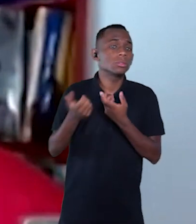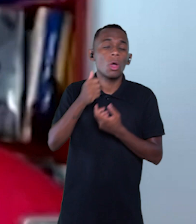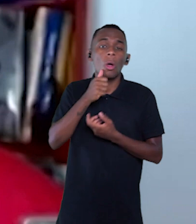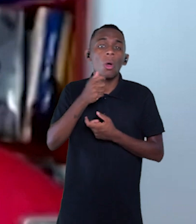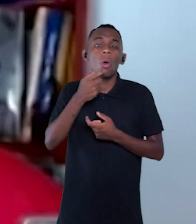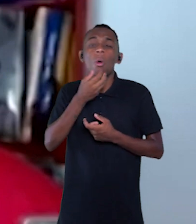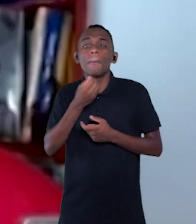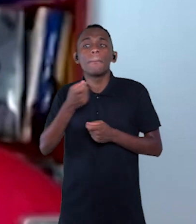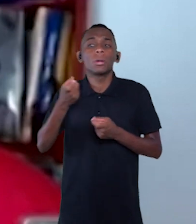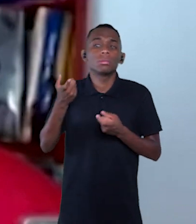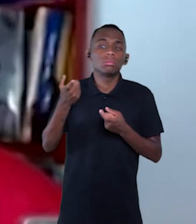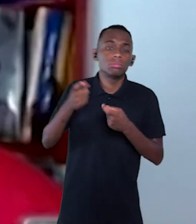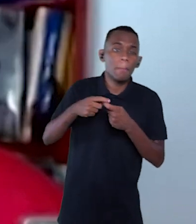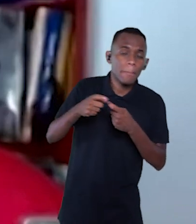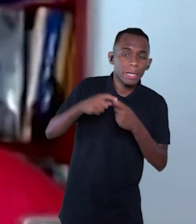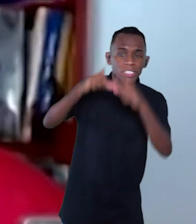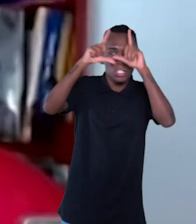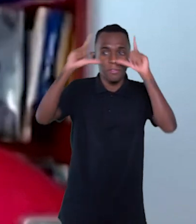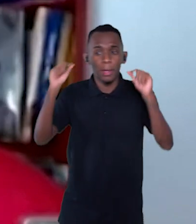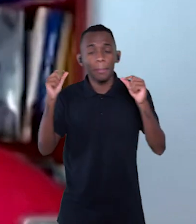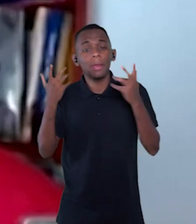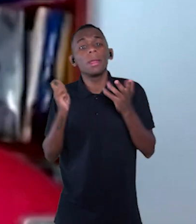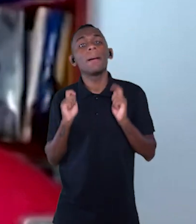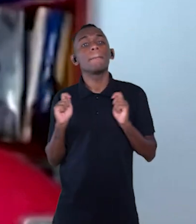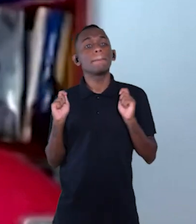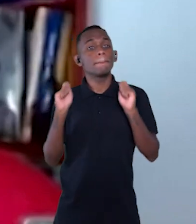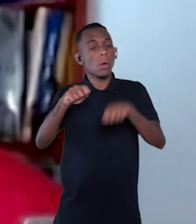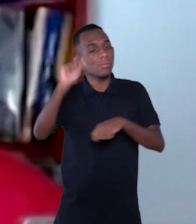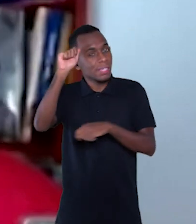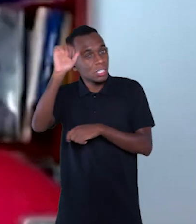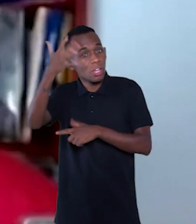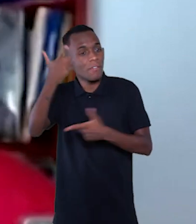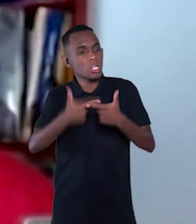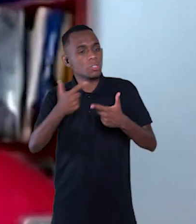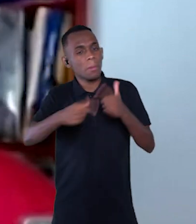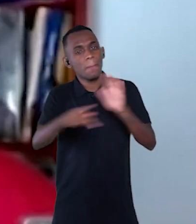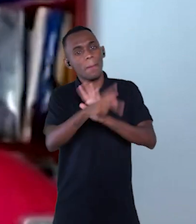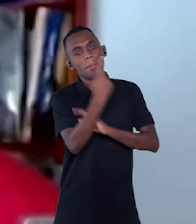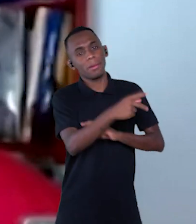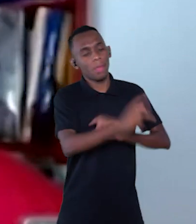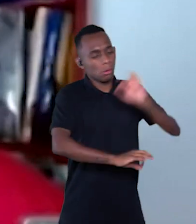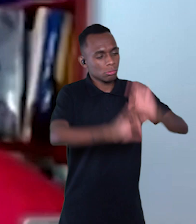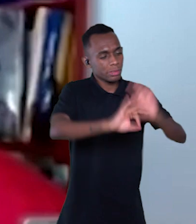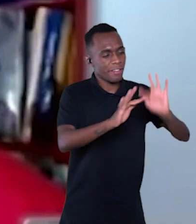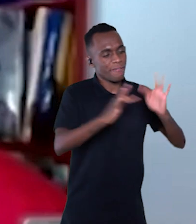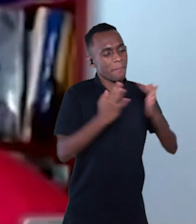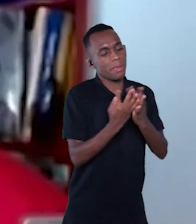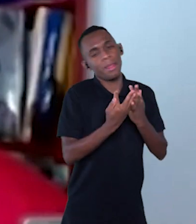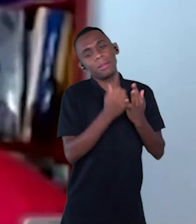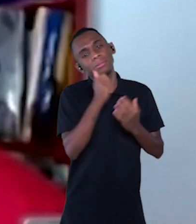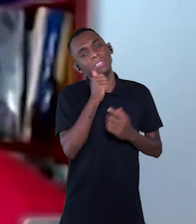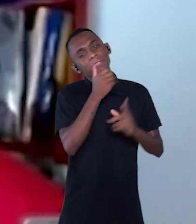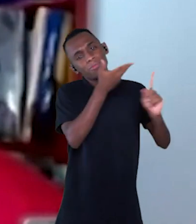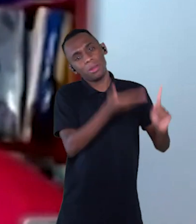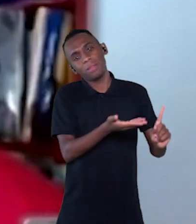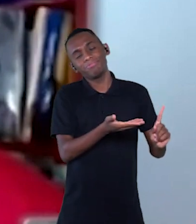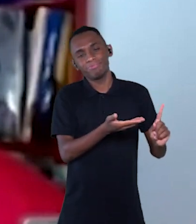ou um médico ou uma enfermeira capaz de resolver esse problema de planejamento familiar dessa